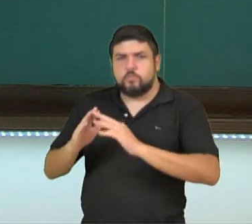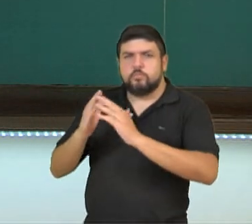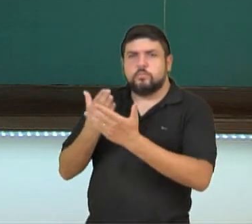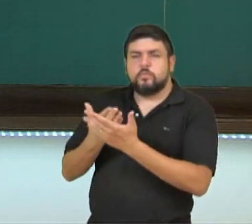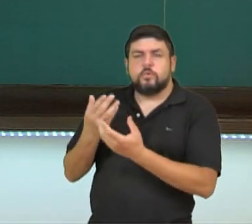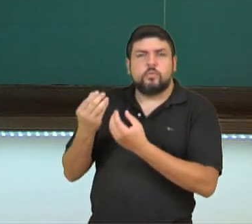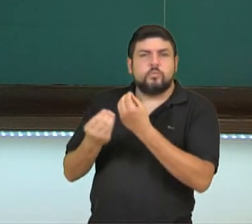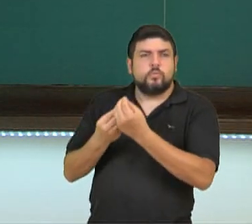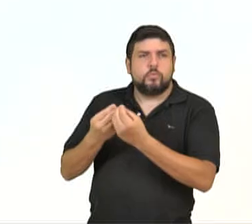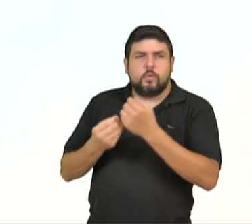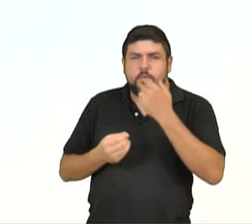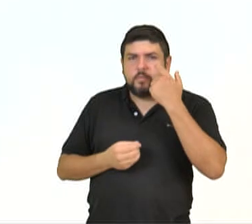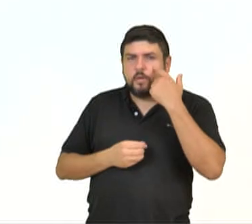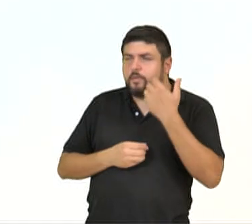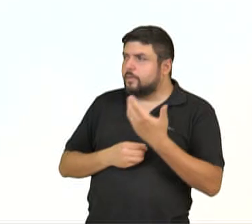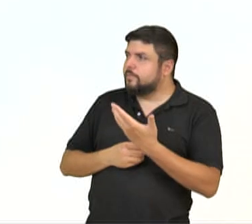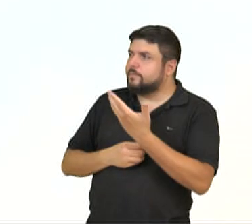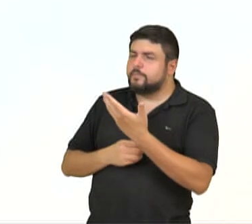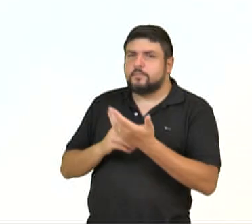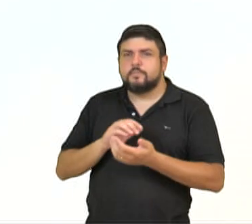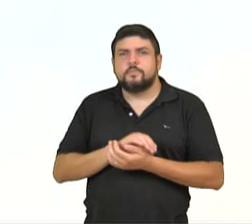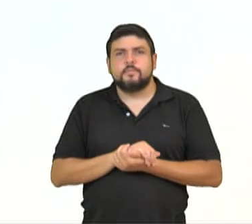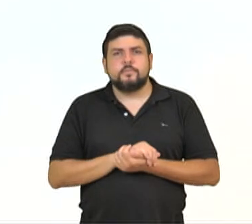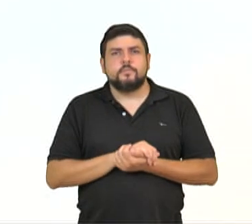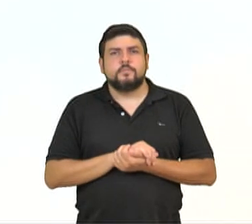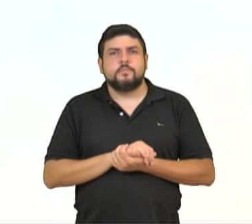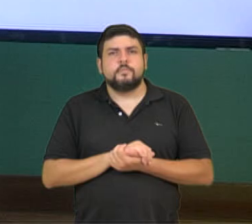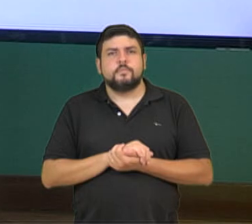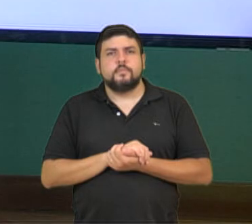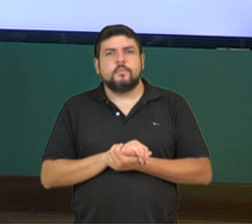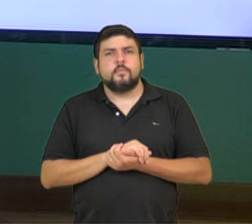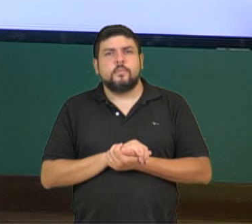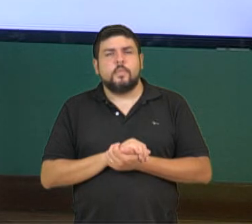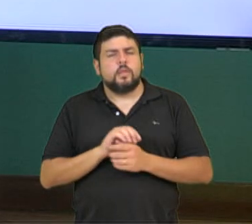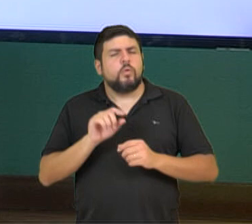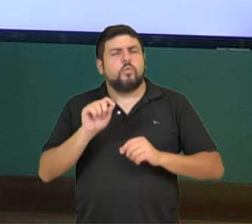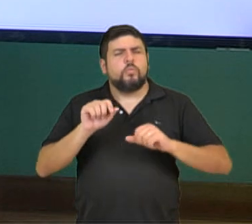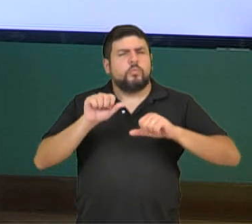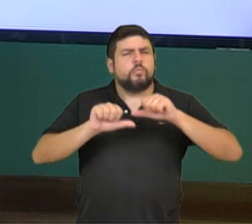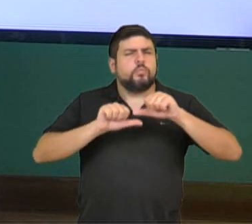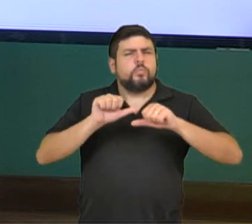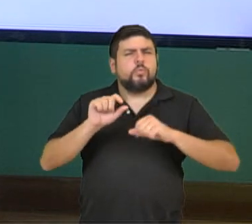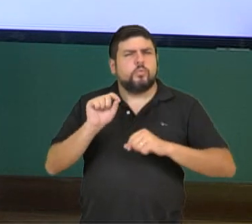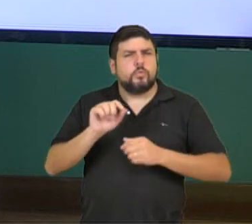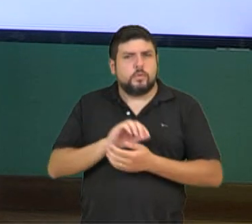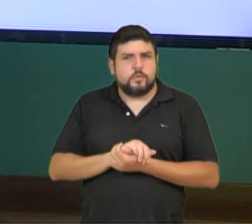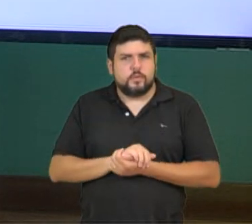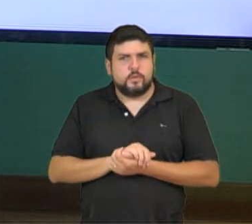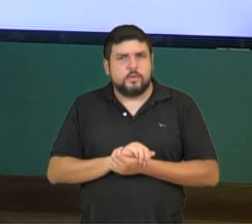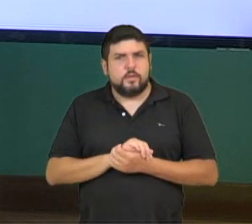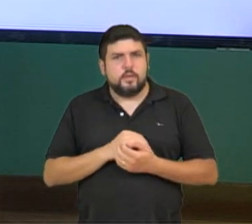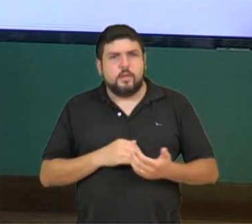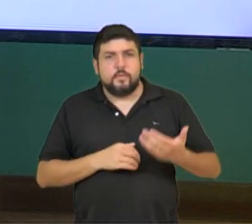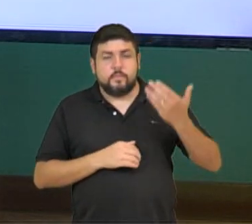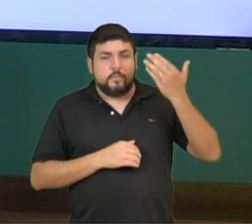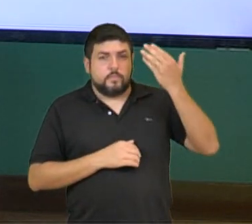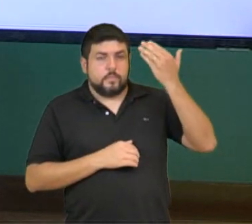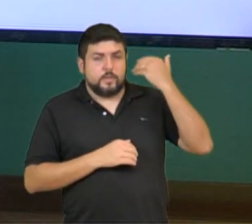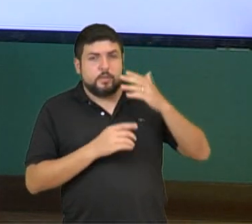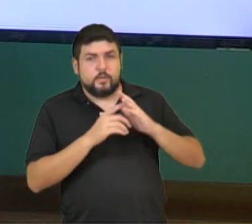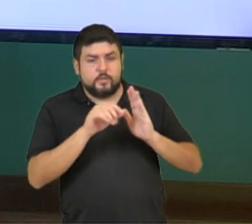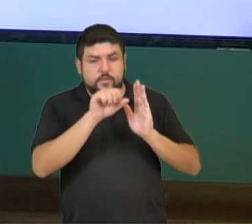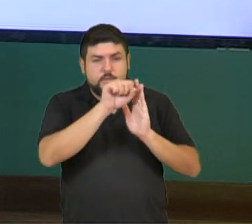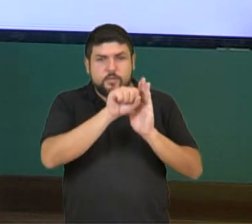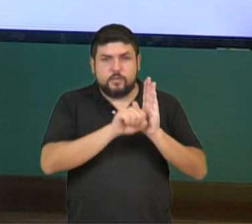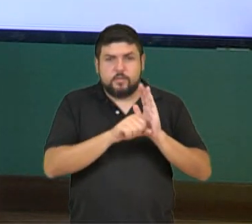eu trago aqui uma foto da escola nos dias de hoje. Então o que mudou nessa escola? Nós tínhamos, por exemplo, até o início do